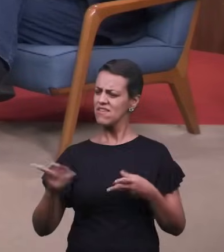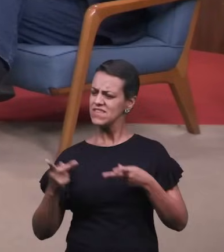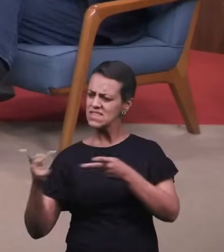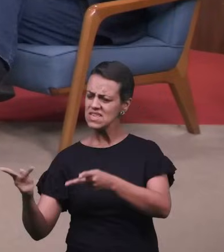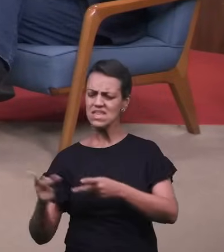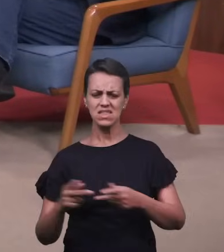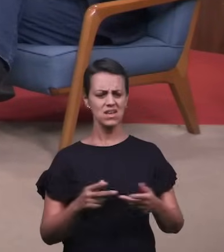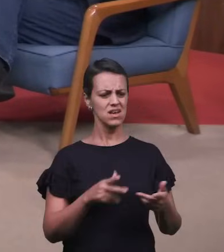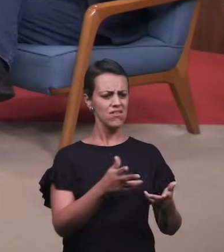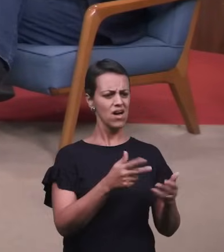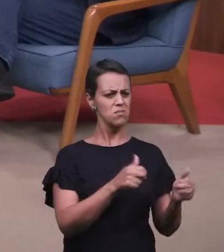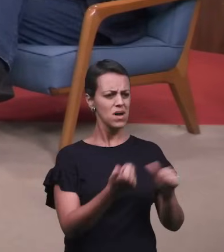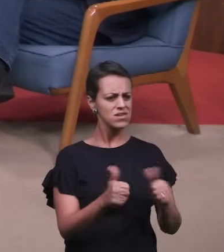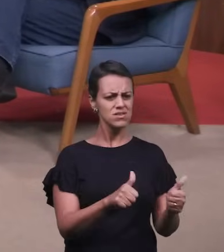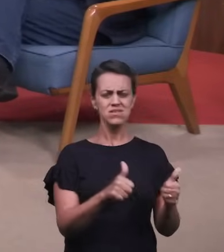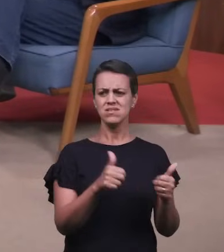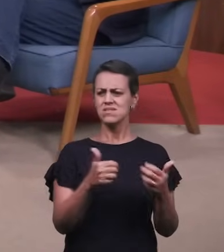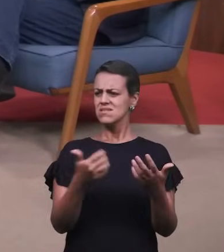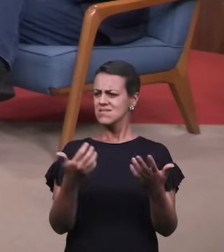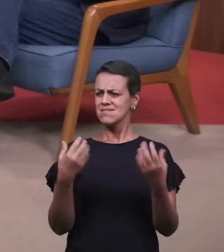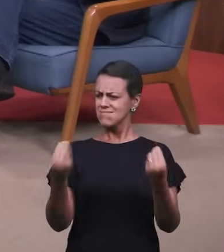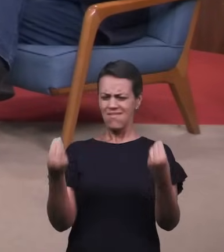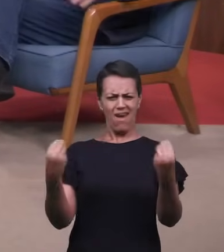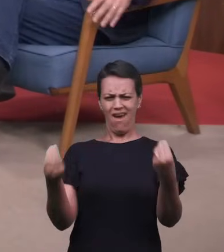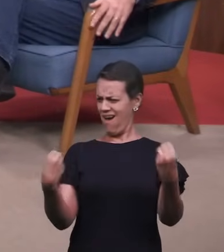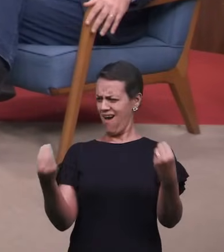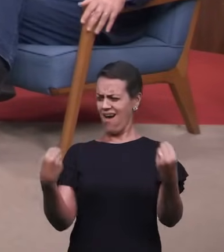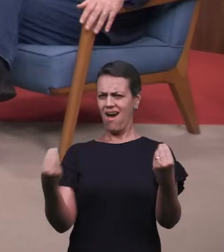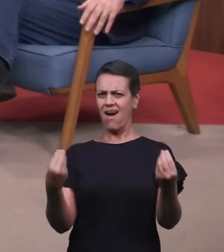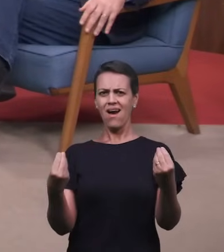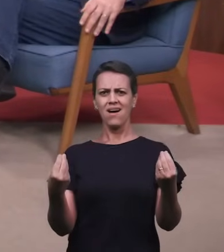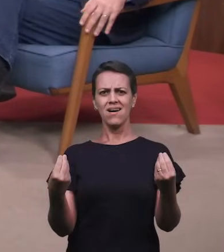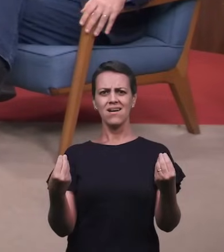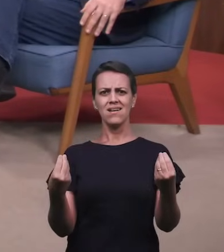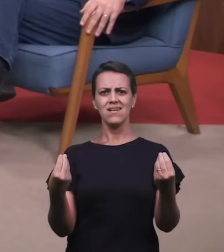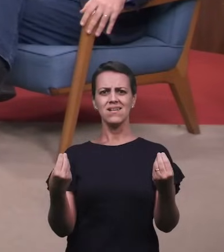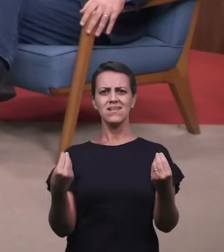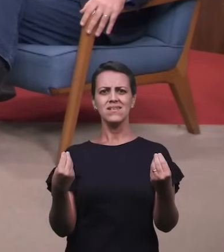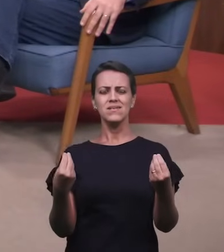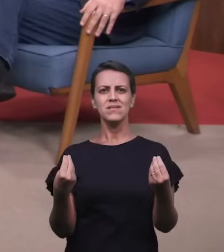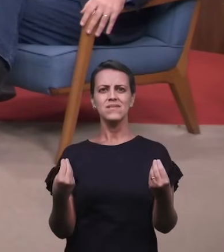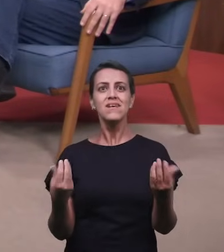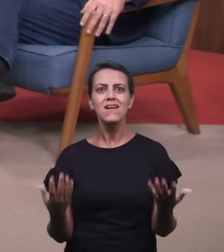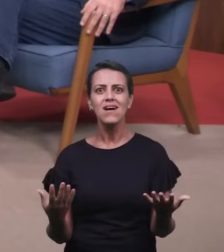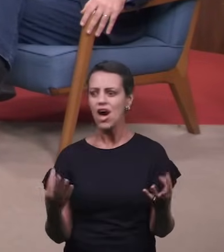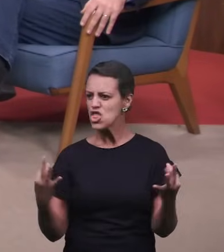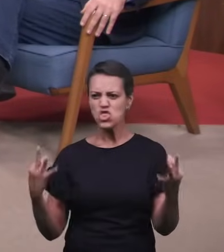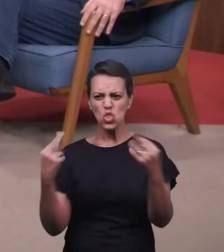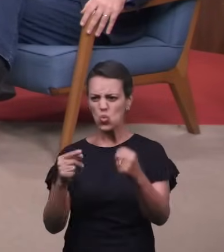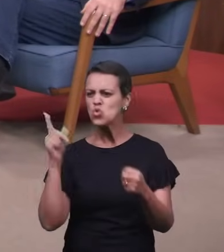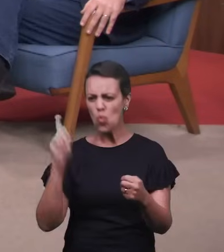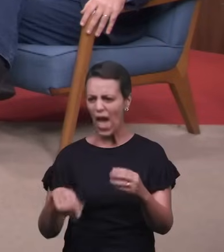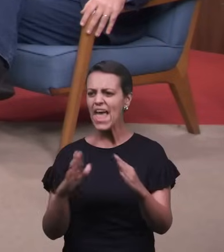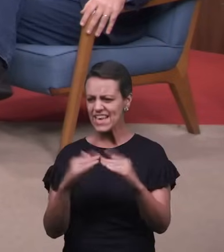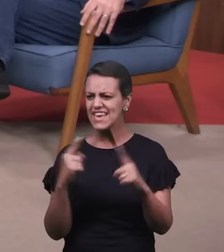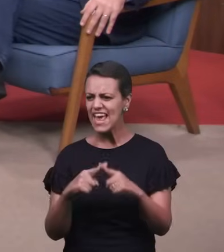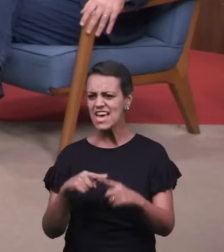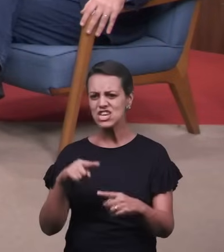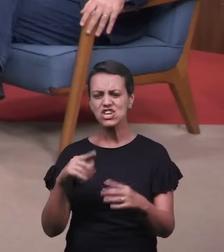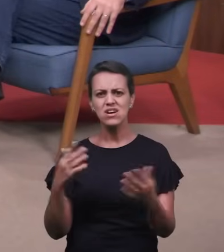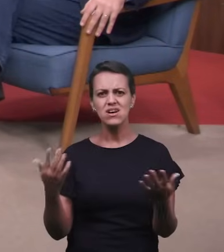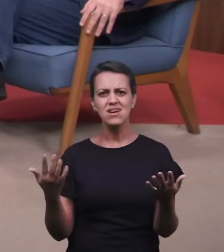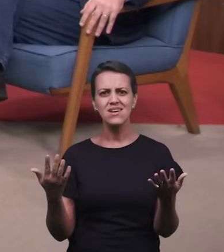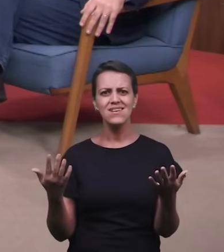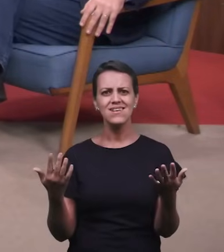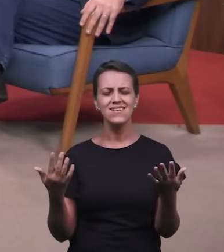canta, é batismo, é caravana. Mas por que tudo isso? Tudo na sua vida é só negócio de igreja. Muitos falam